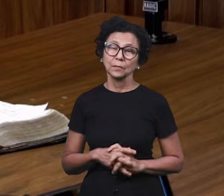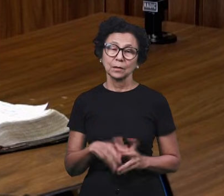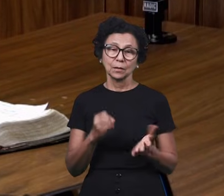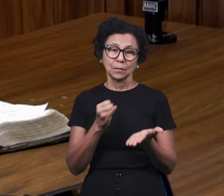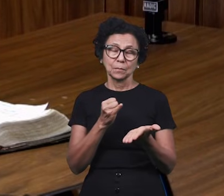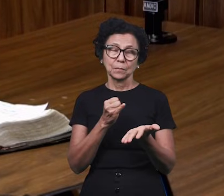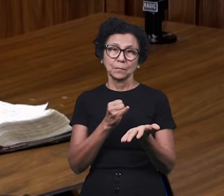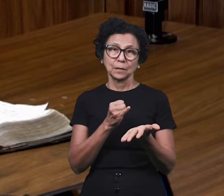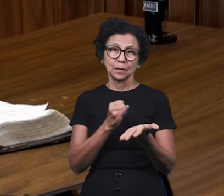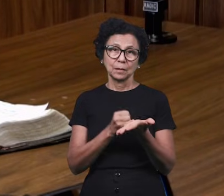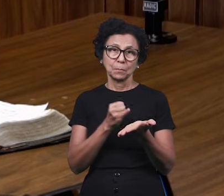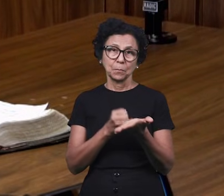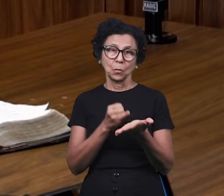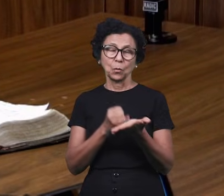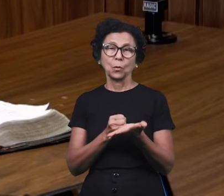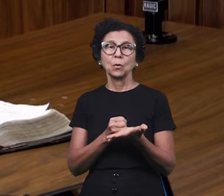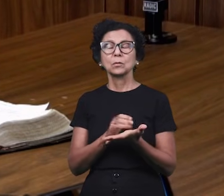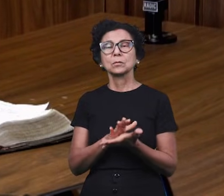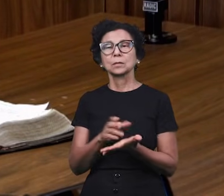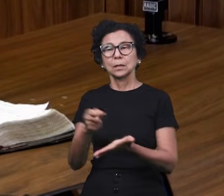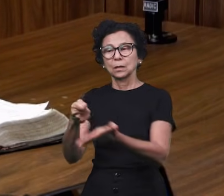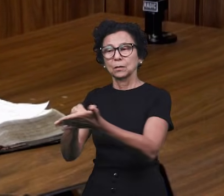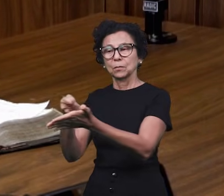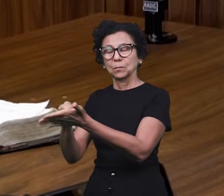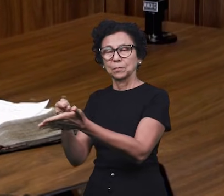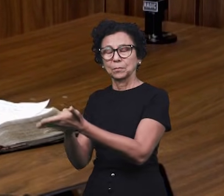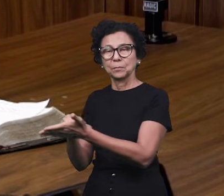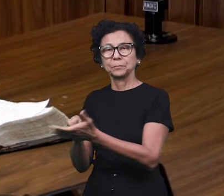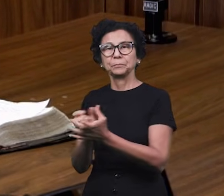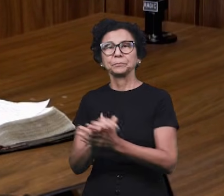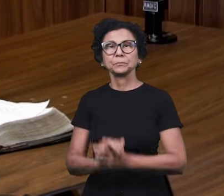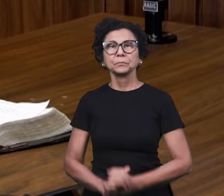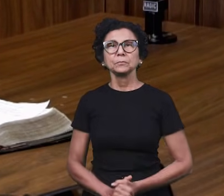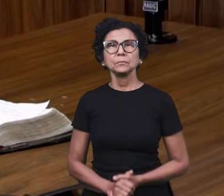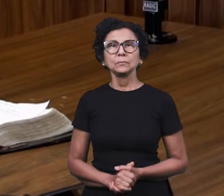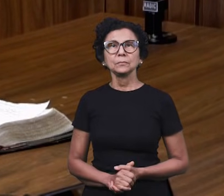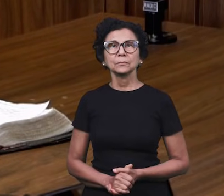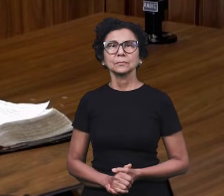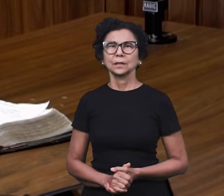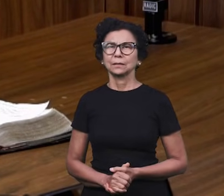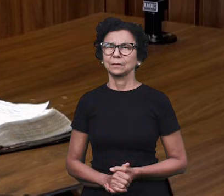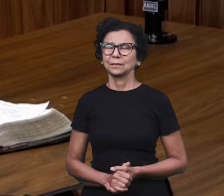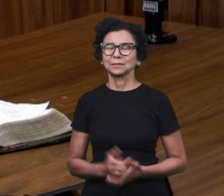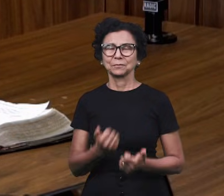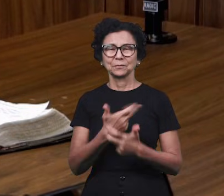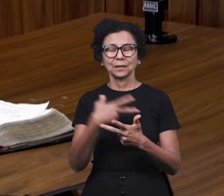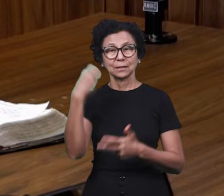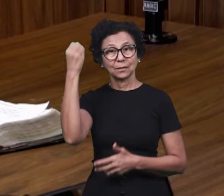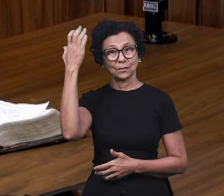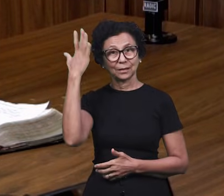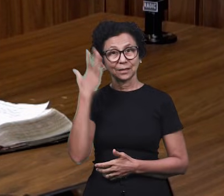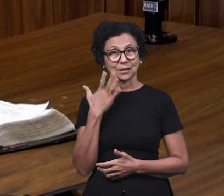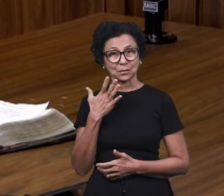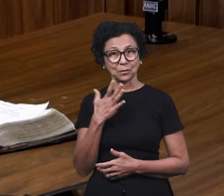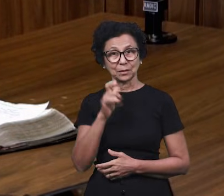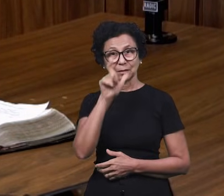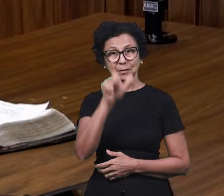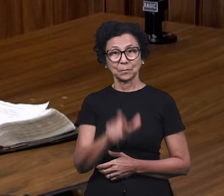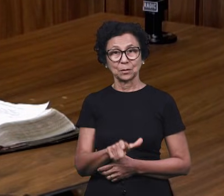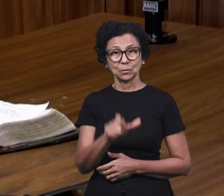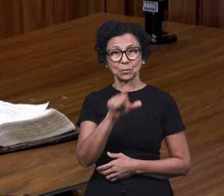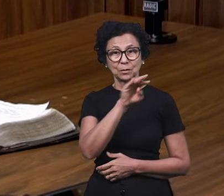de impostos, né? Vimos aqui vários mistérios, né? Podemos aprofundar aqui, vai dar muitas revelações aqui sobre Zaqueu,